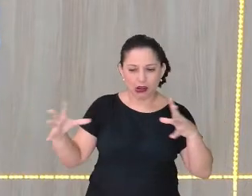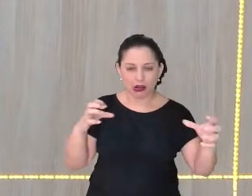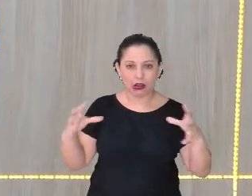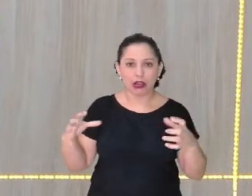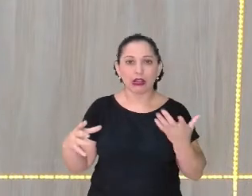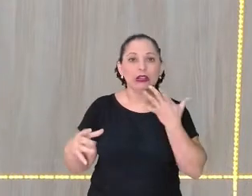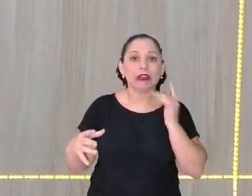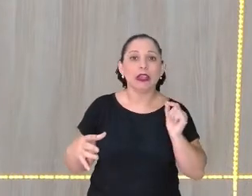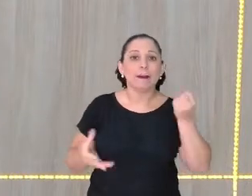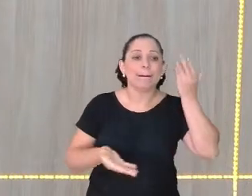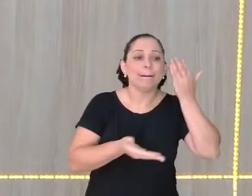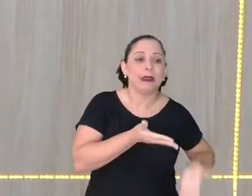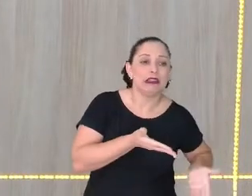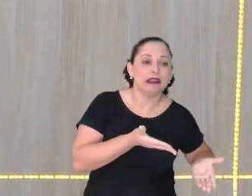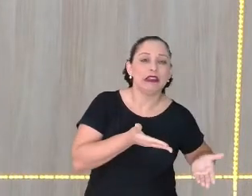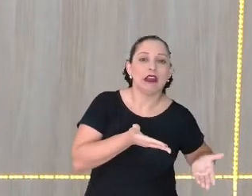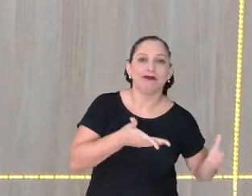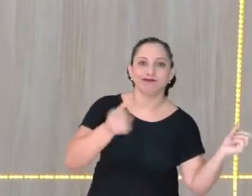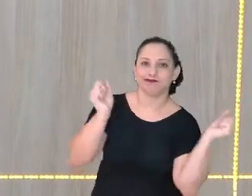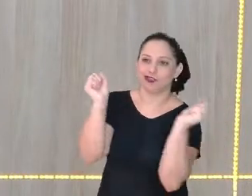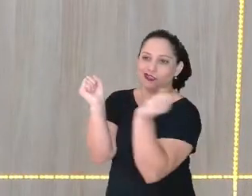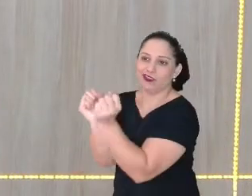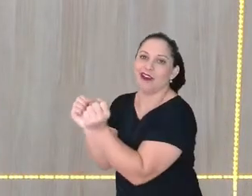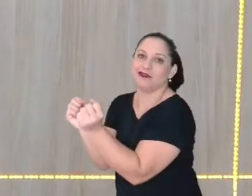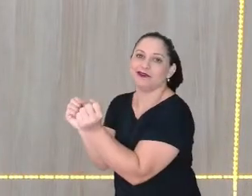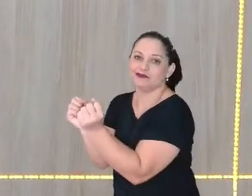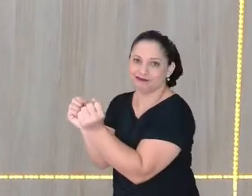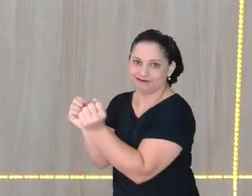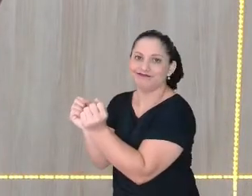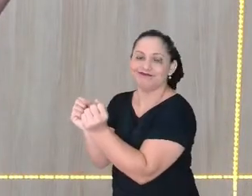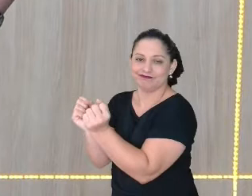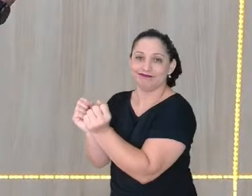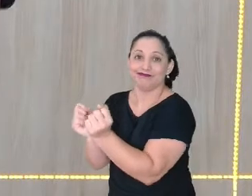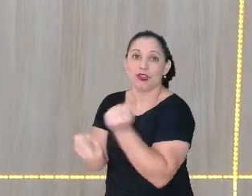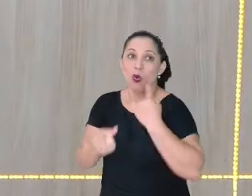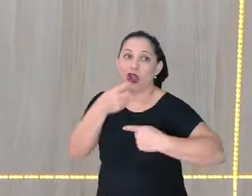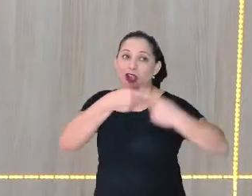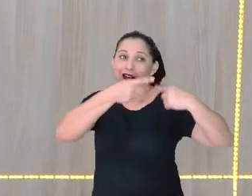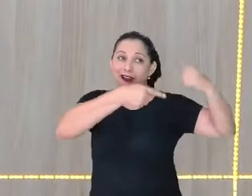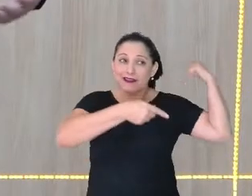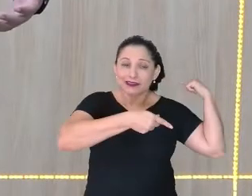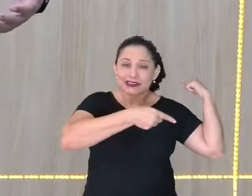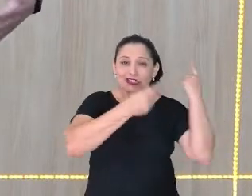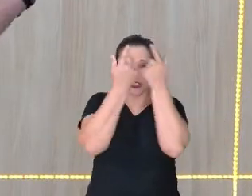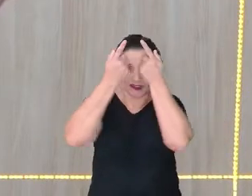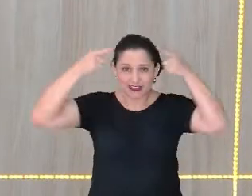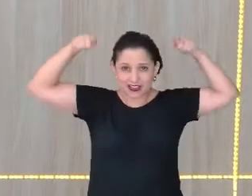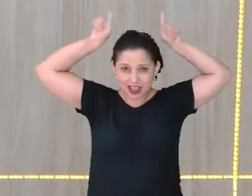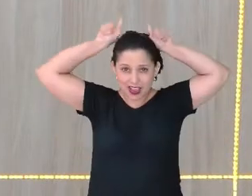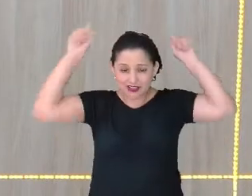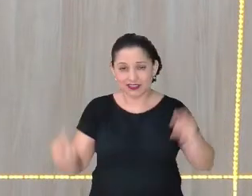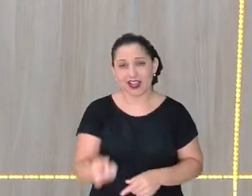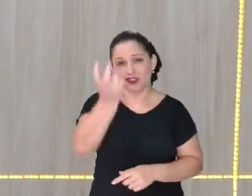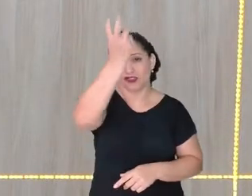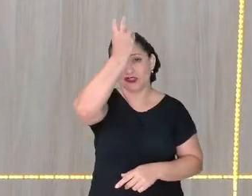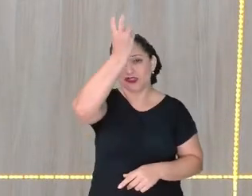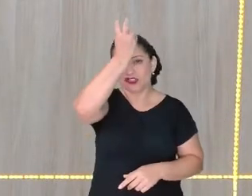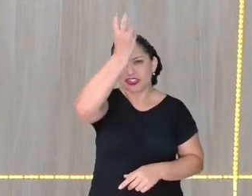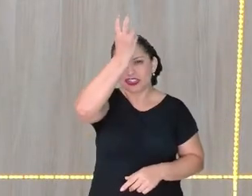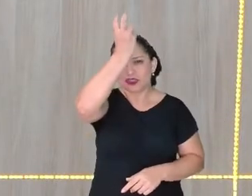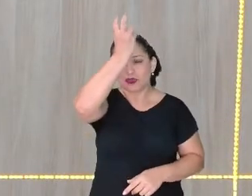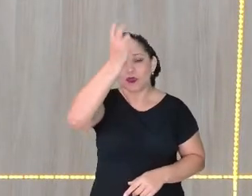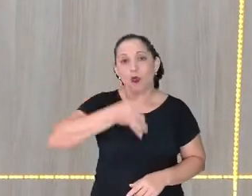tornando escravos dos vencedores. Então, desde a Grécia Antiga, da Roma, do Egito, e o Egito,